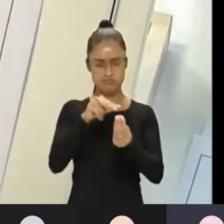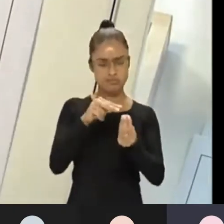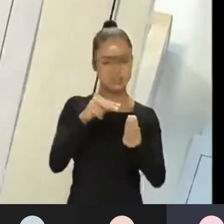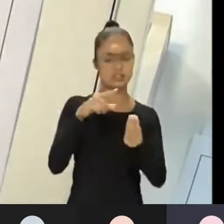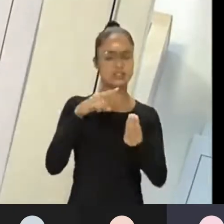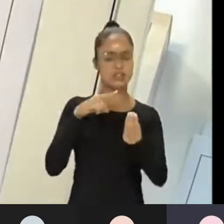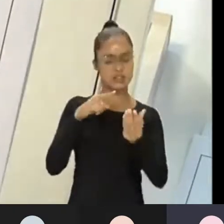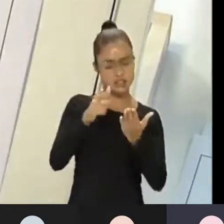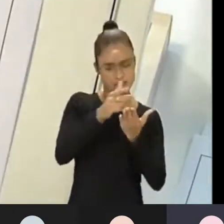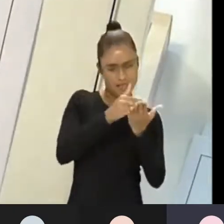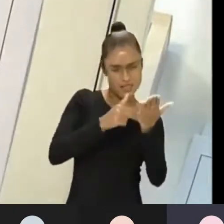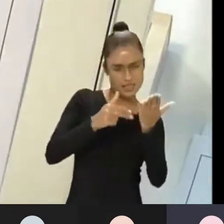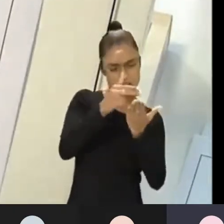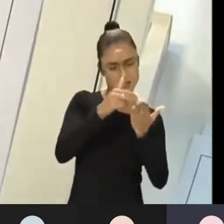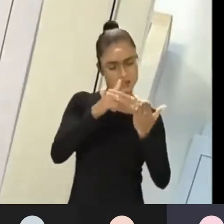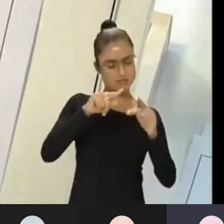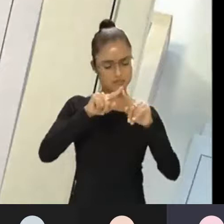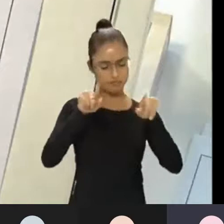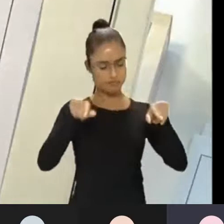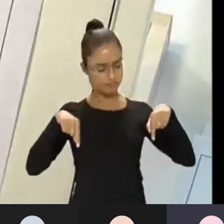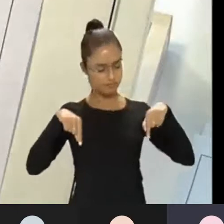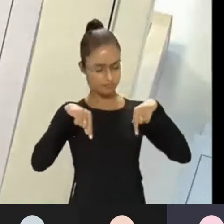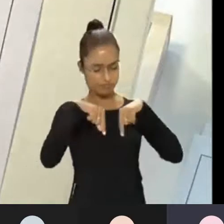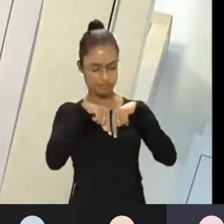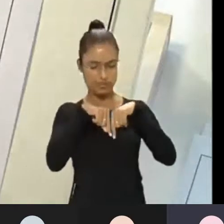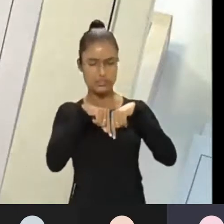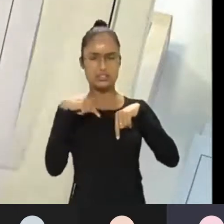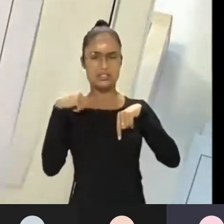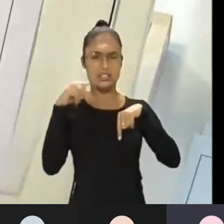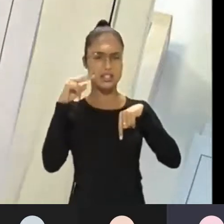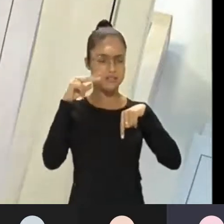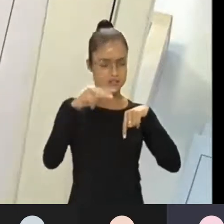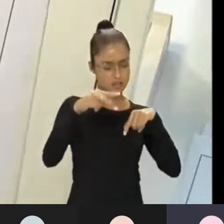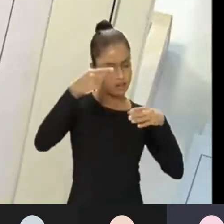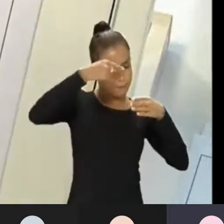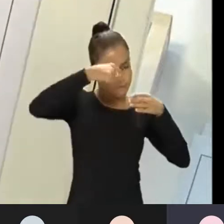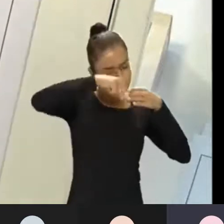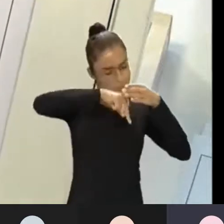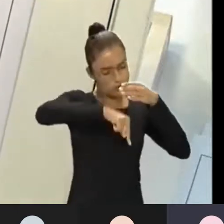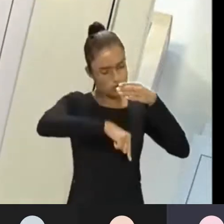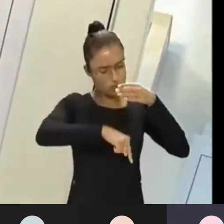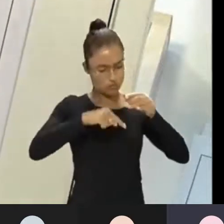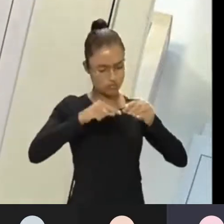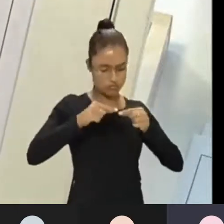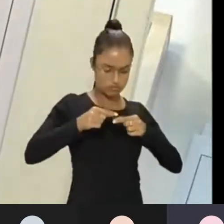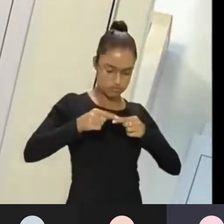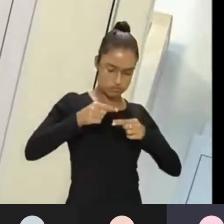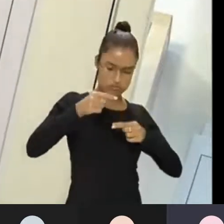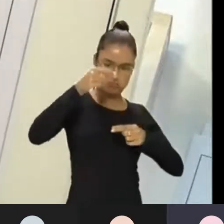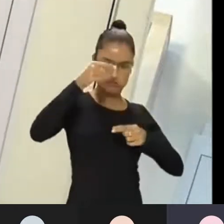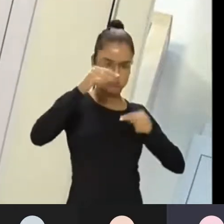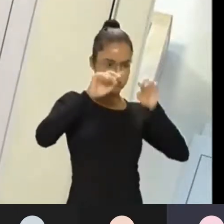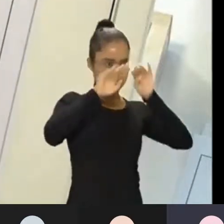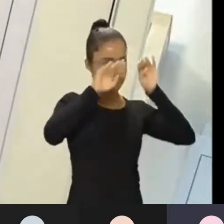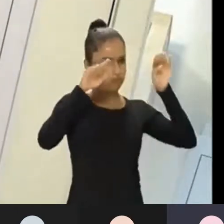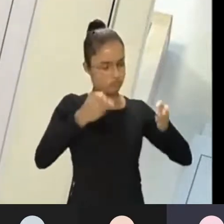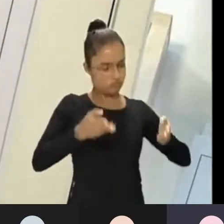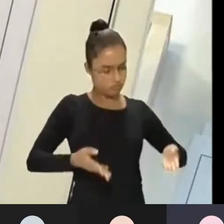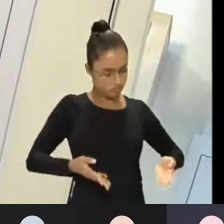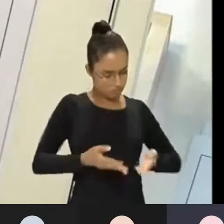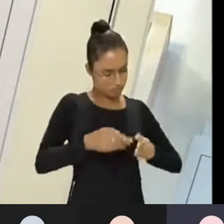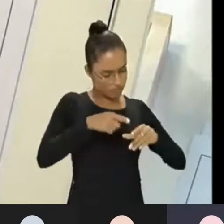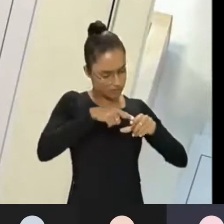E a parte que é referente à profundidade, eu vou conseguir fazer com ângulo